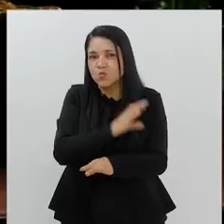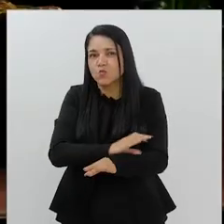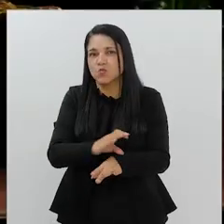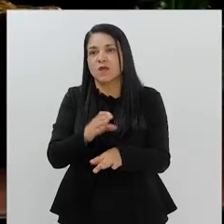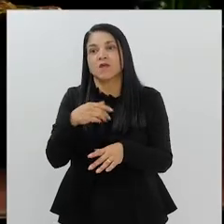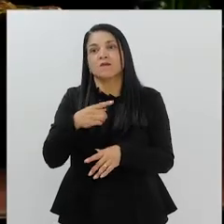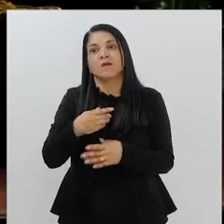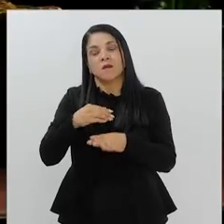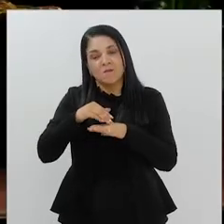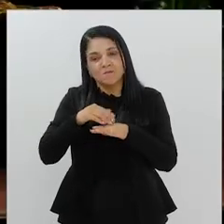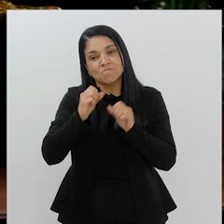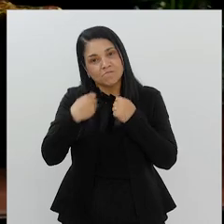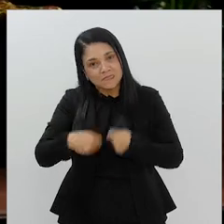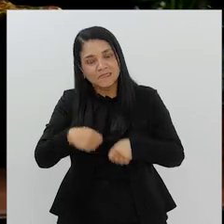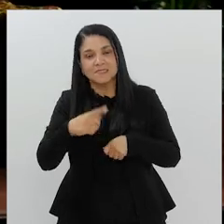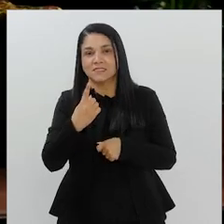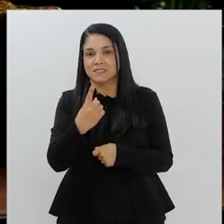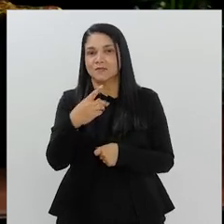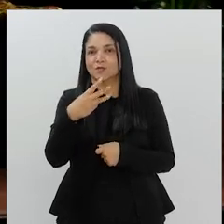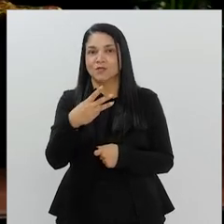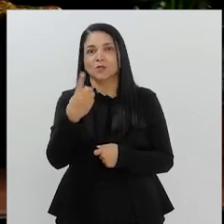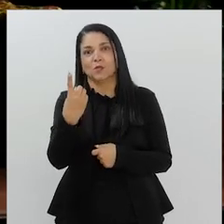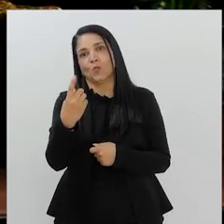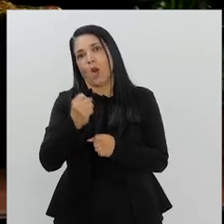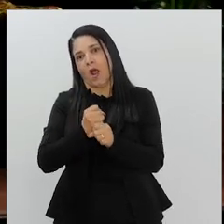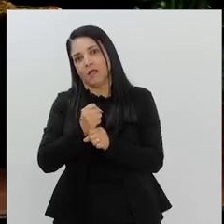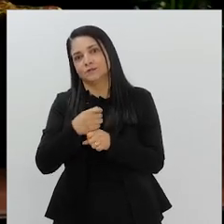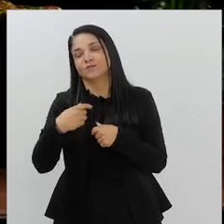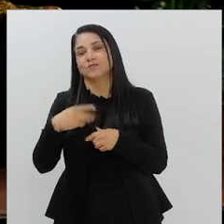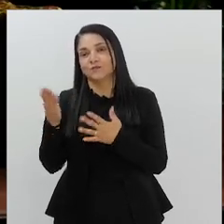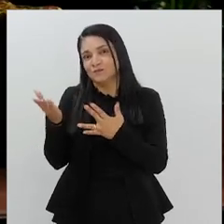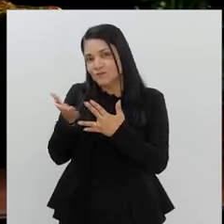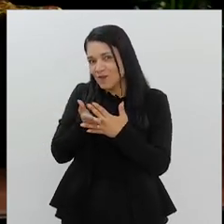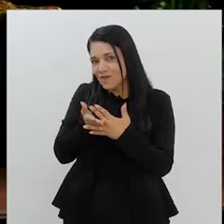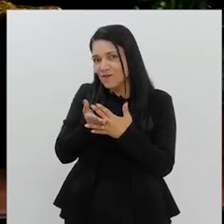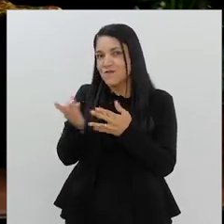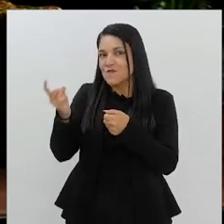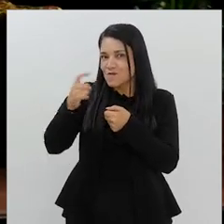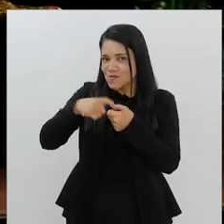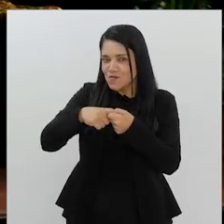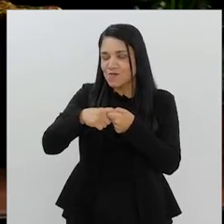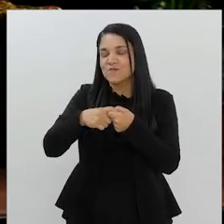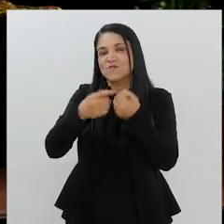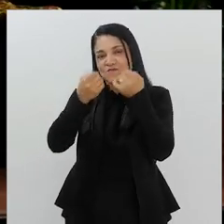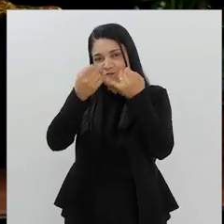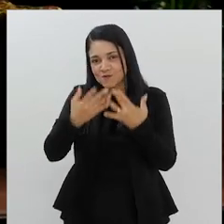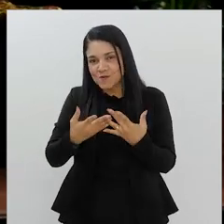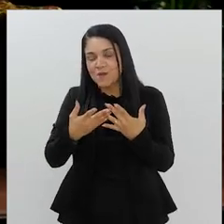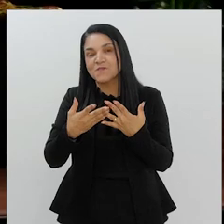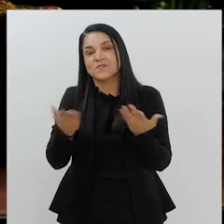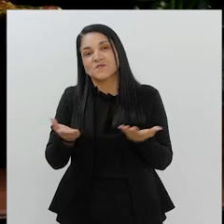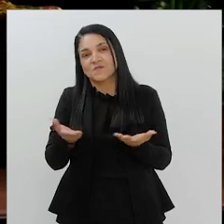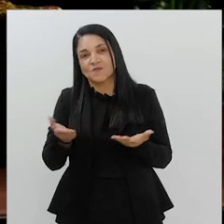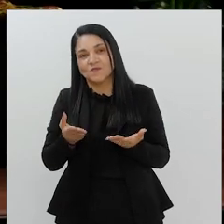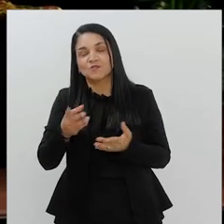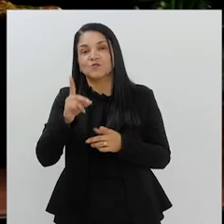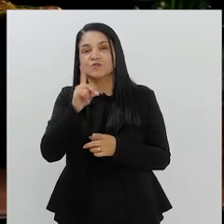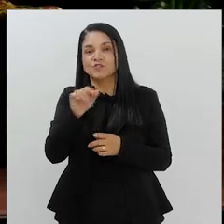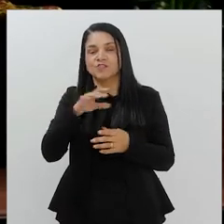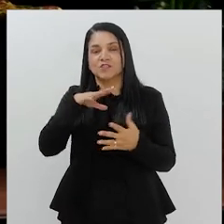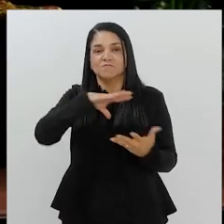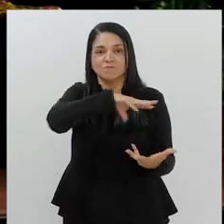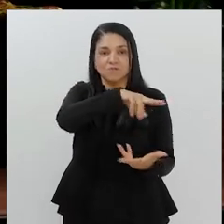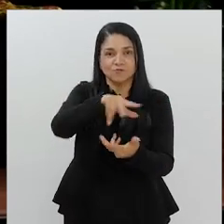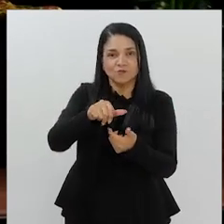precisos mais de 131 anos isso a gente vai falar no segundo bloco dout Rita bom e a gente vai falar também de outras questões Estamos tratando